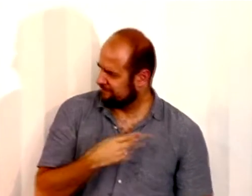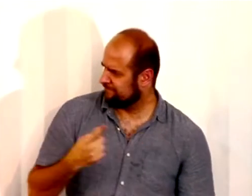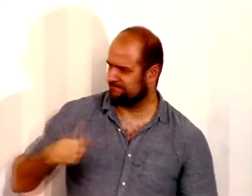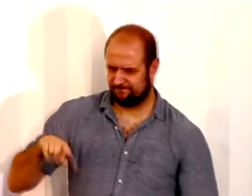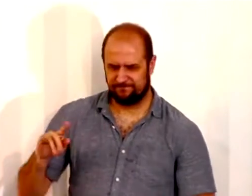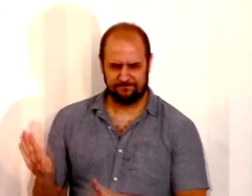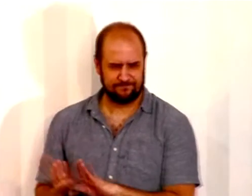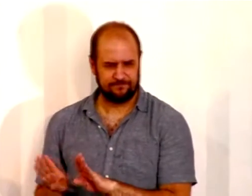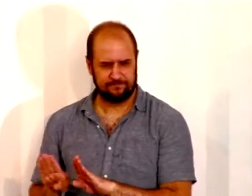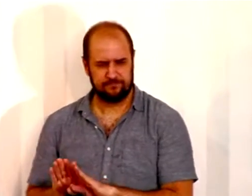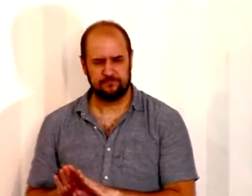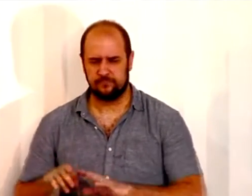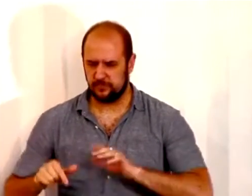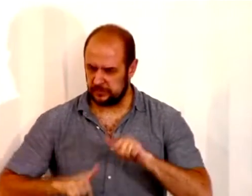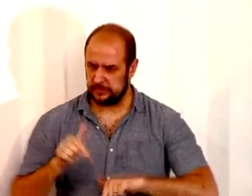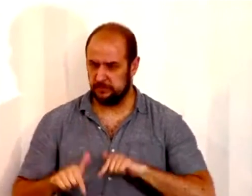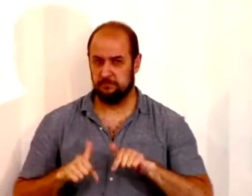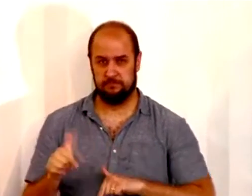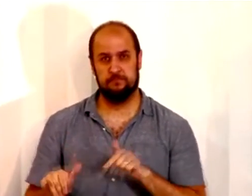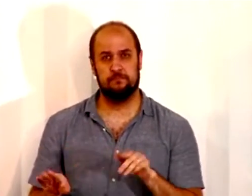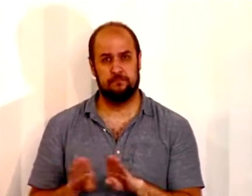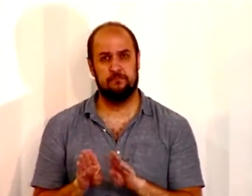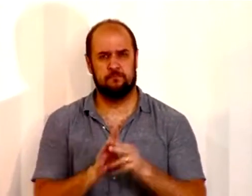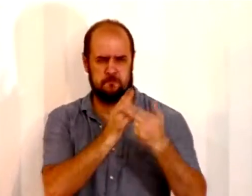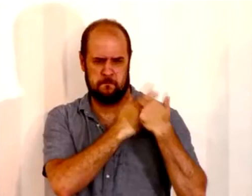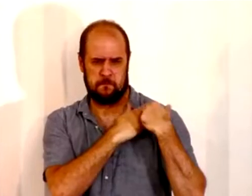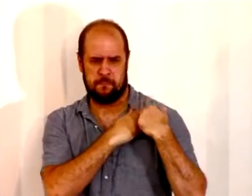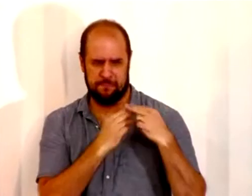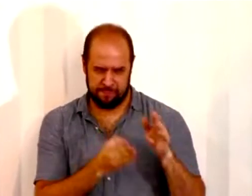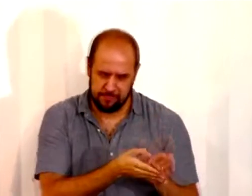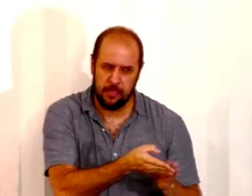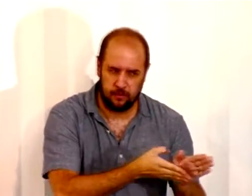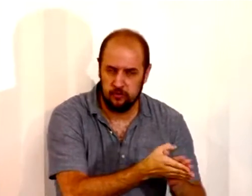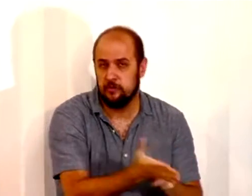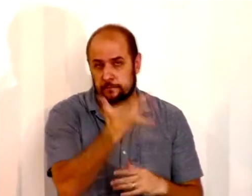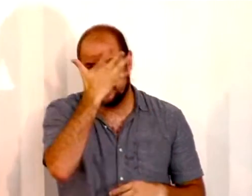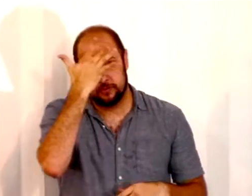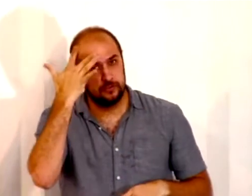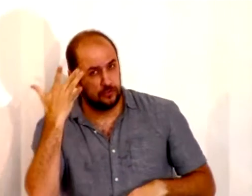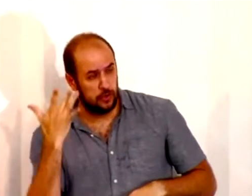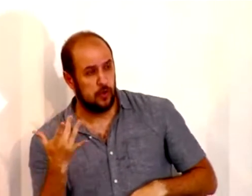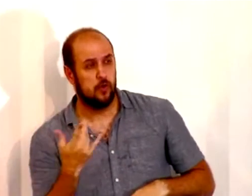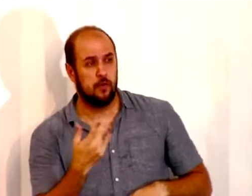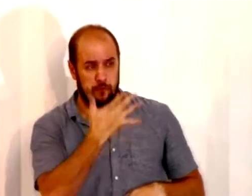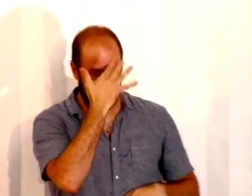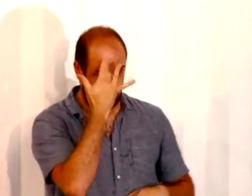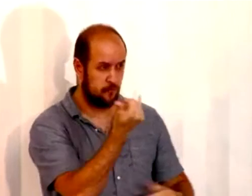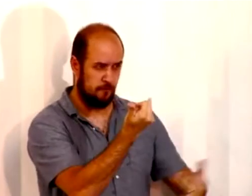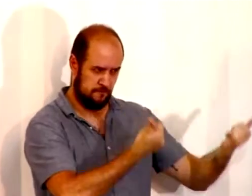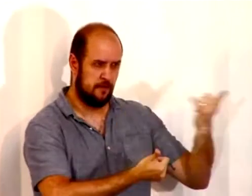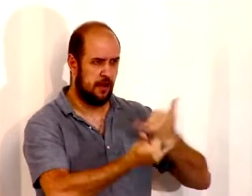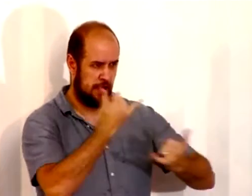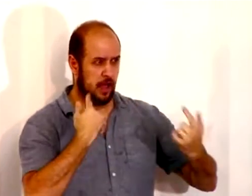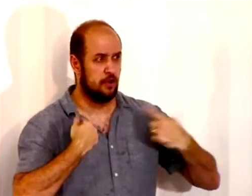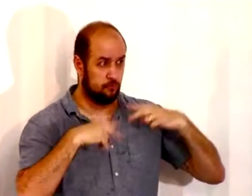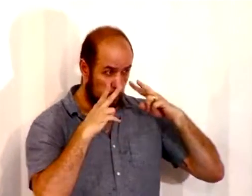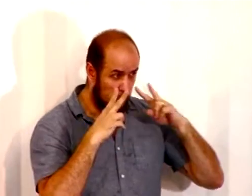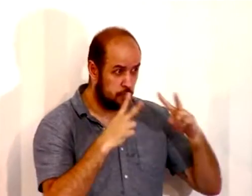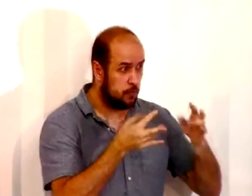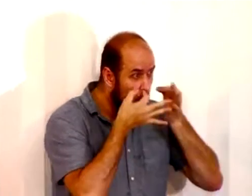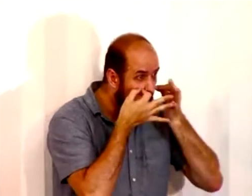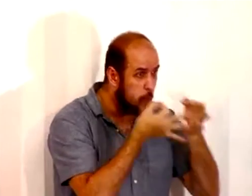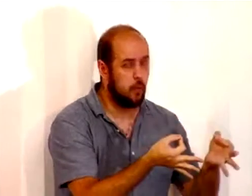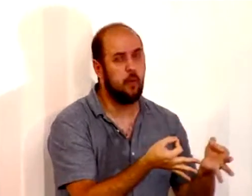também dentro das nossas funções ministeriais o papel de aconselhar, de ouvir, de ser instrumento nas mãos de Deus para levar uma palavra,